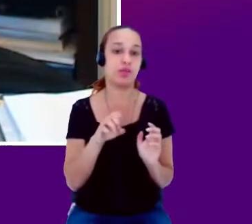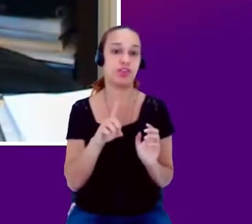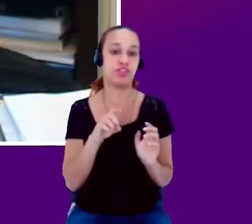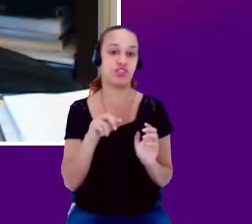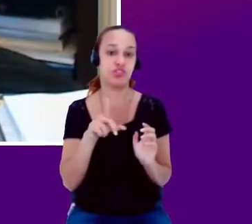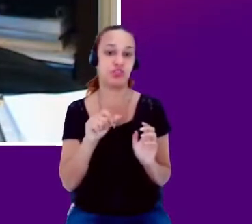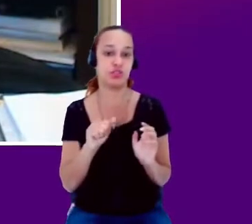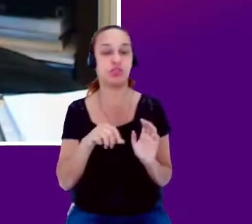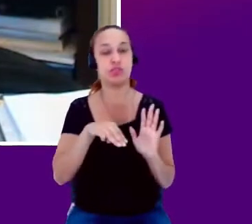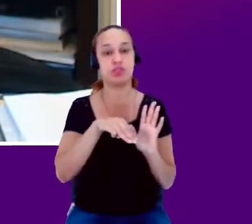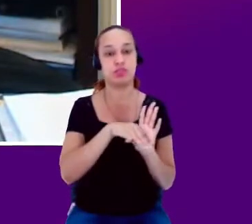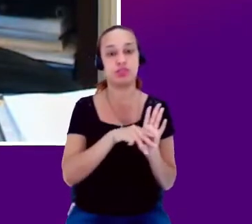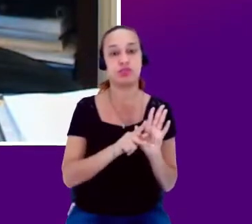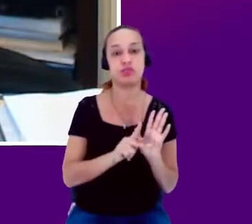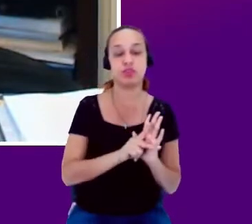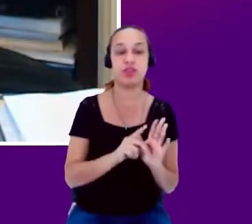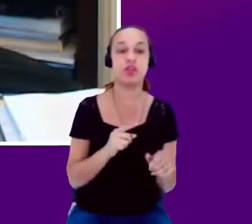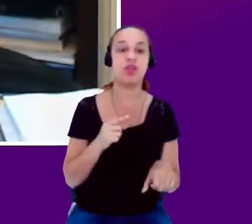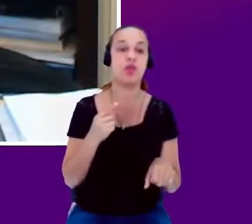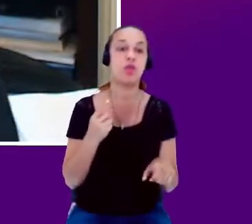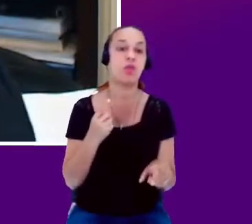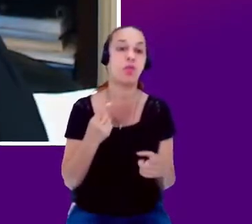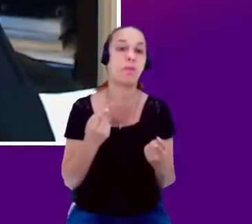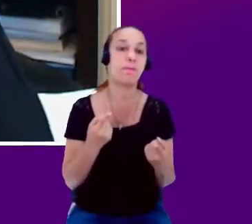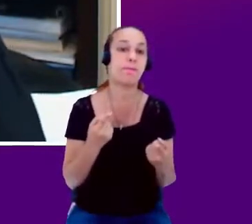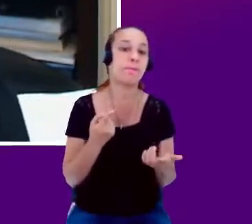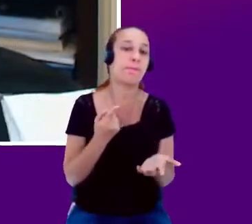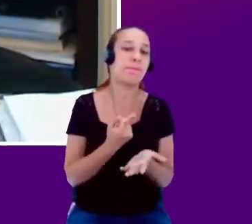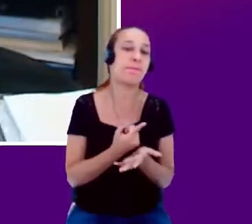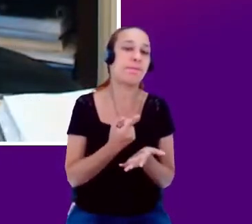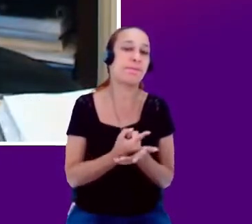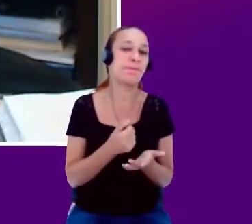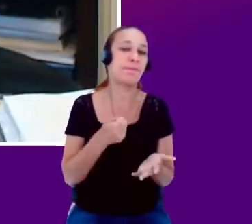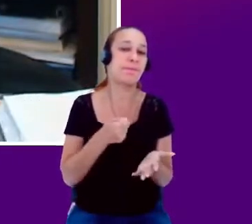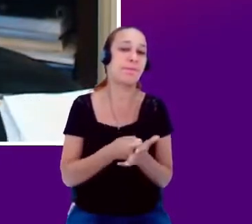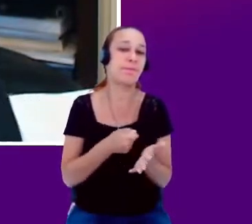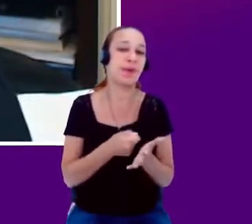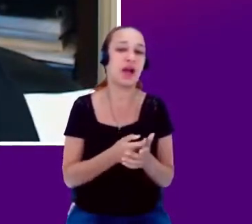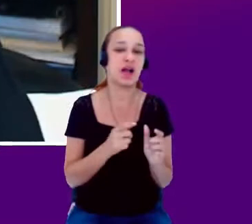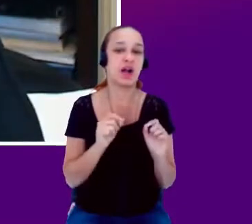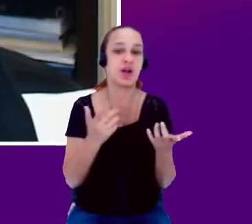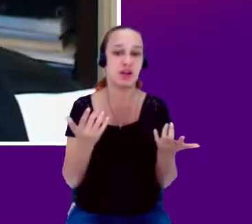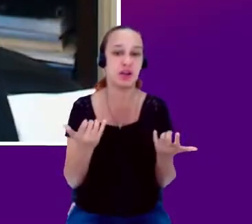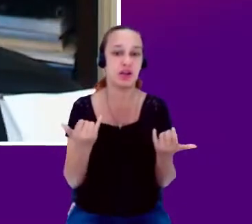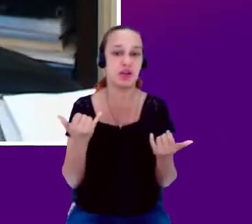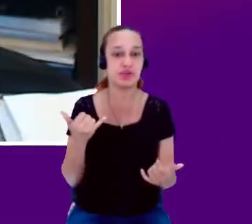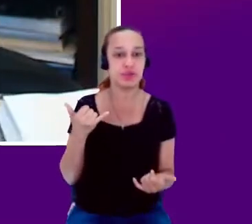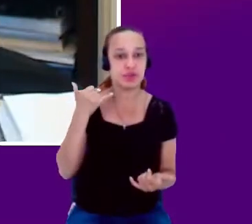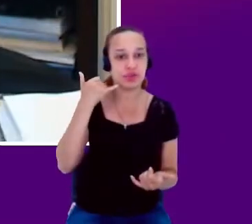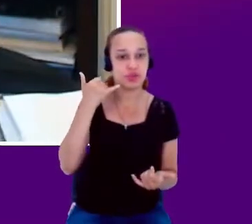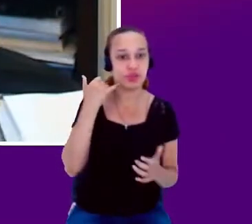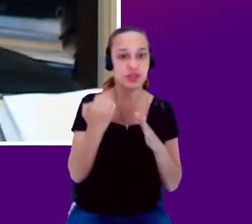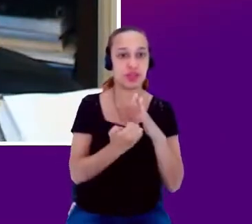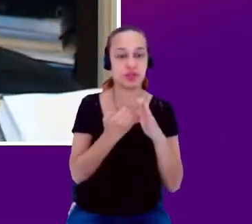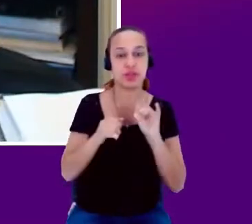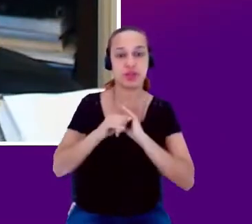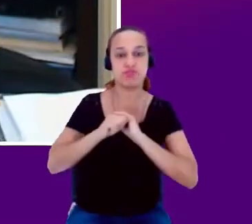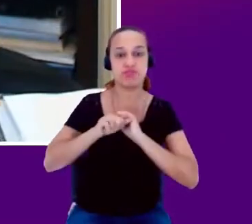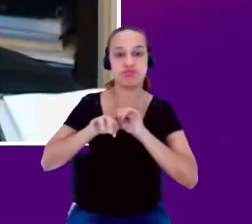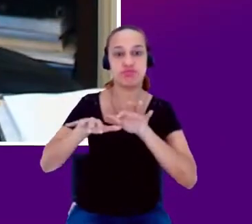as companhias de telefonia a transferir todos os seus dados indistintamente para o IBGE. Naquela